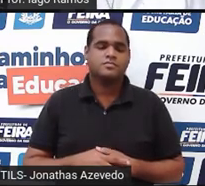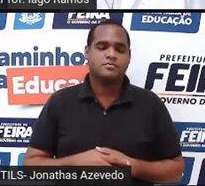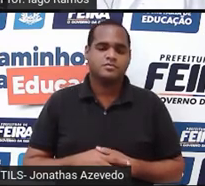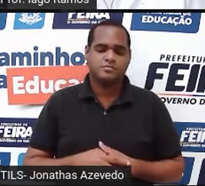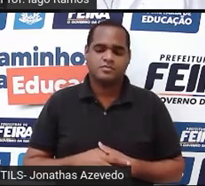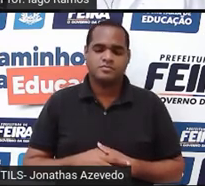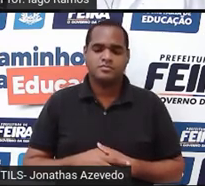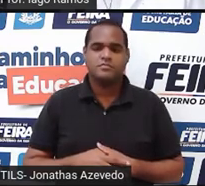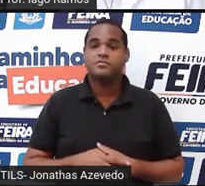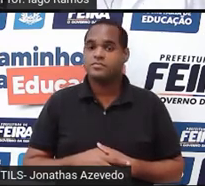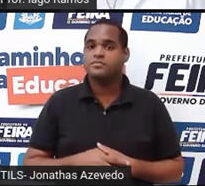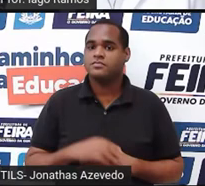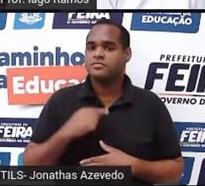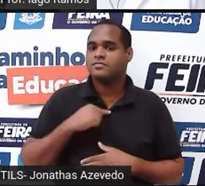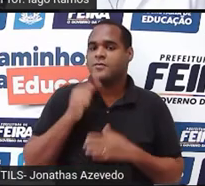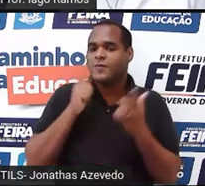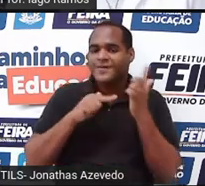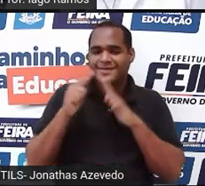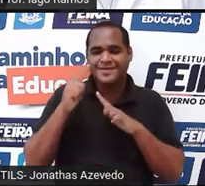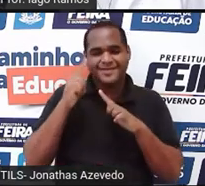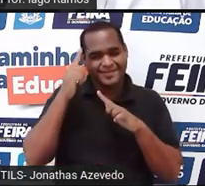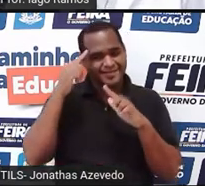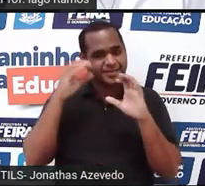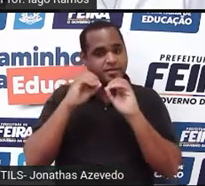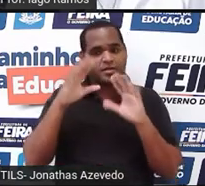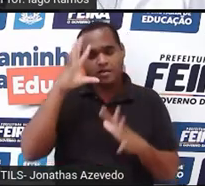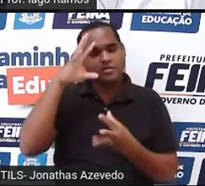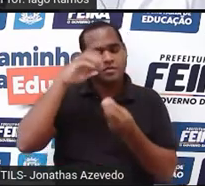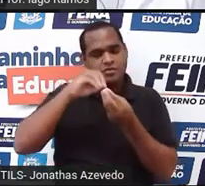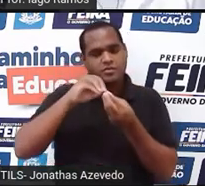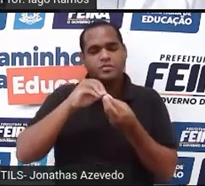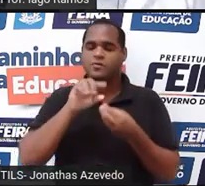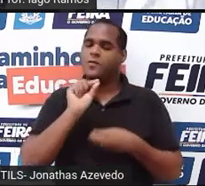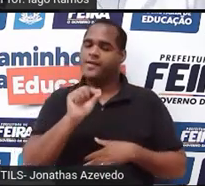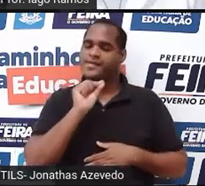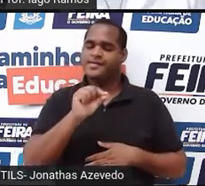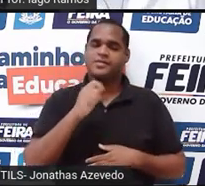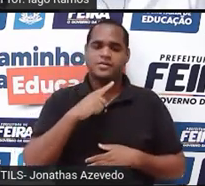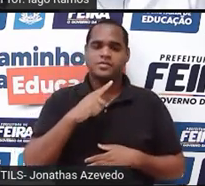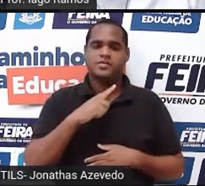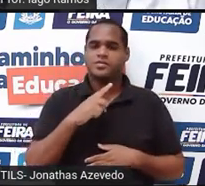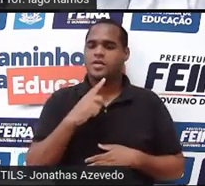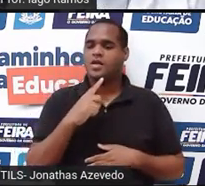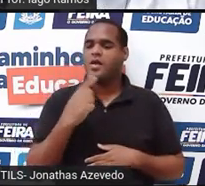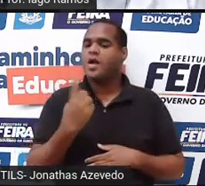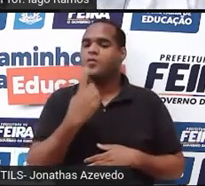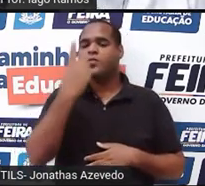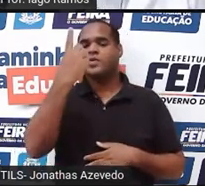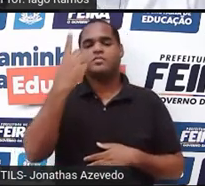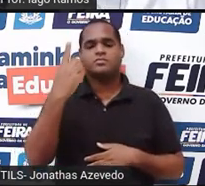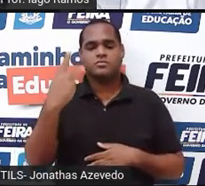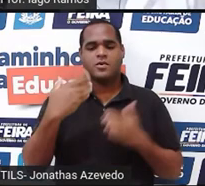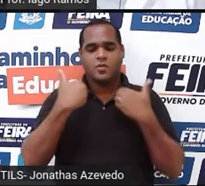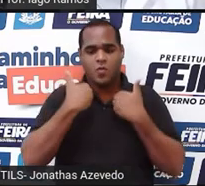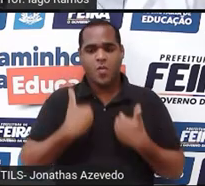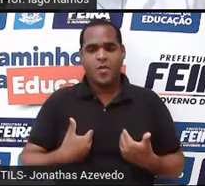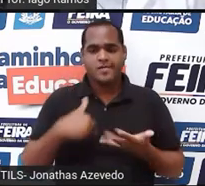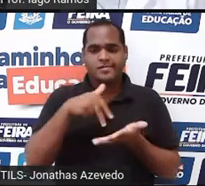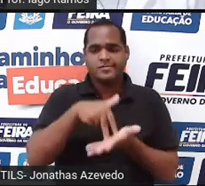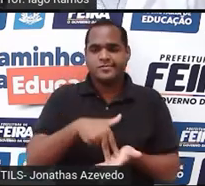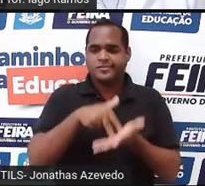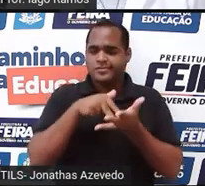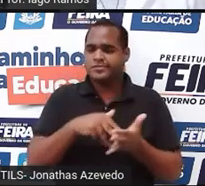Oi e aí já conseguiu chegar em alguma conclusão altura e massa corporal são